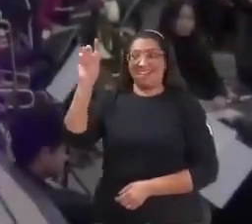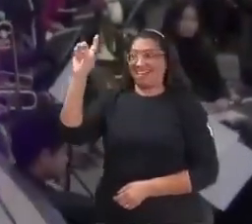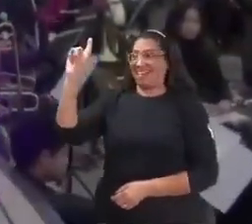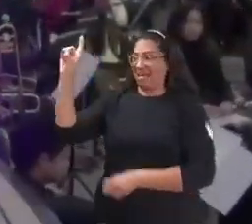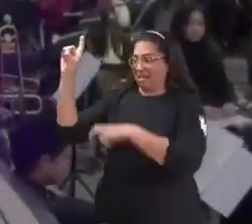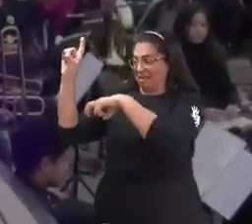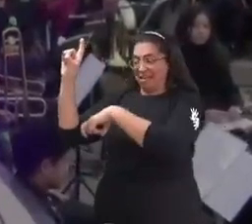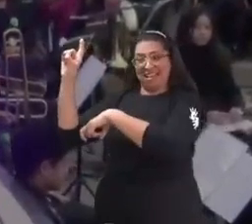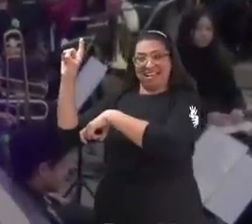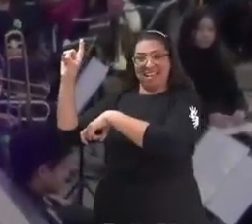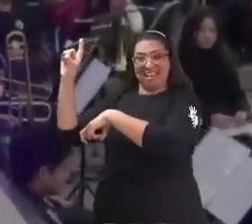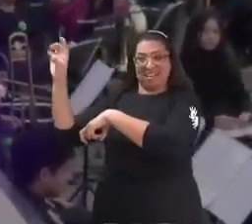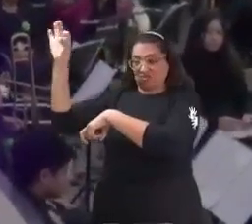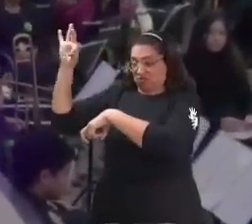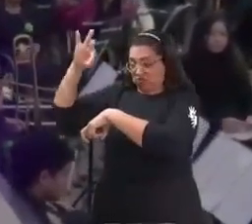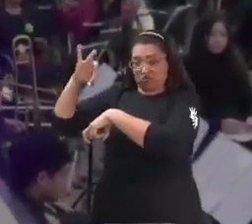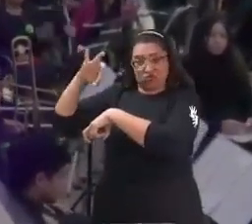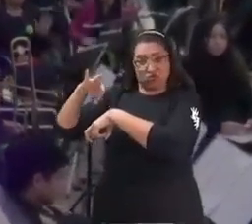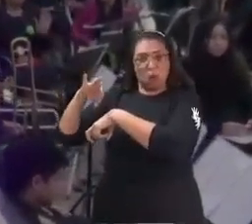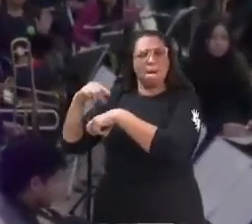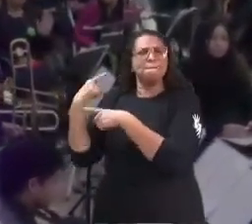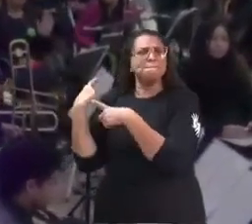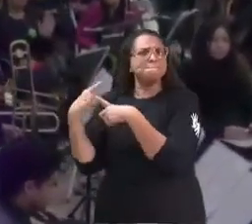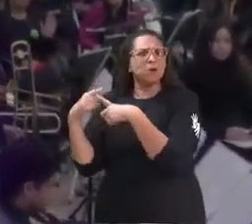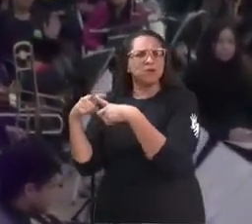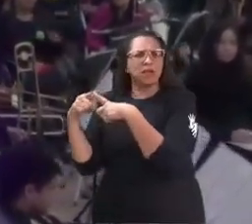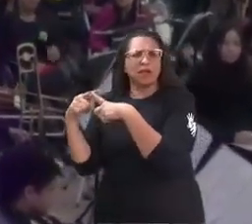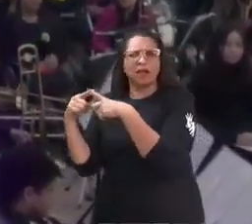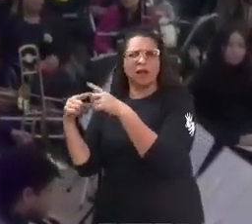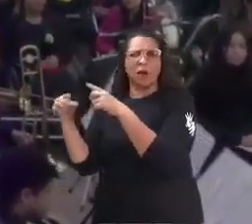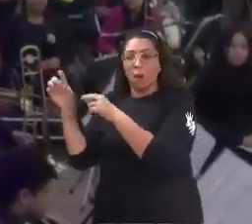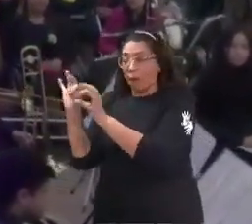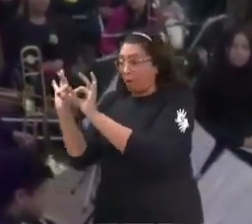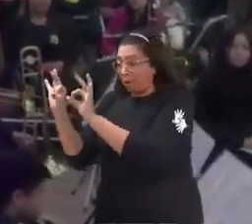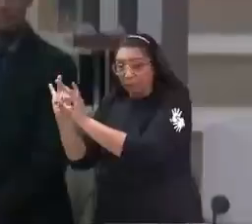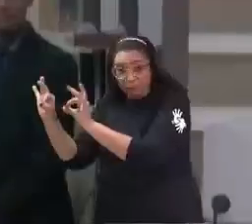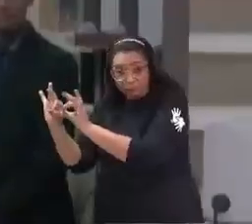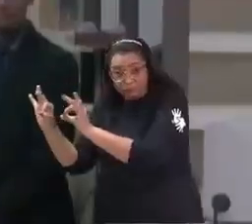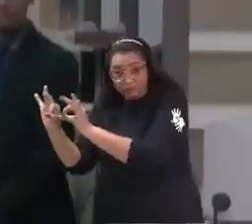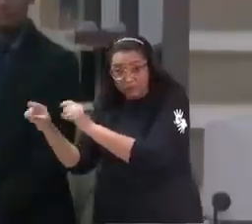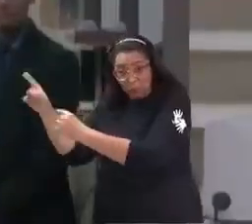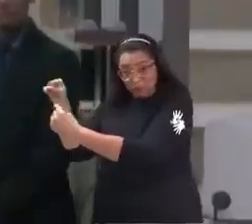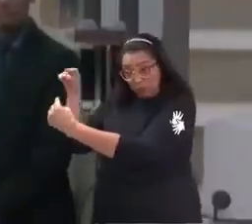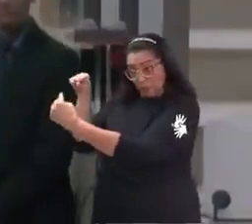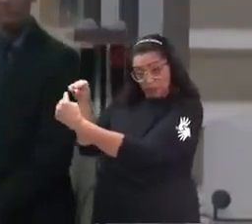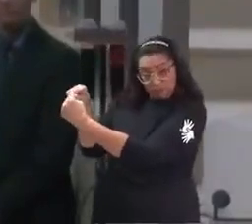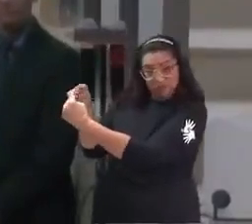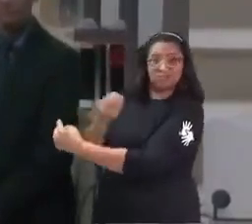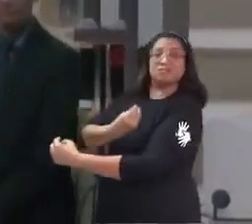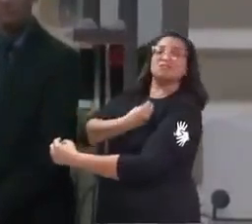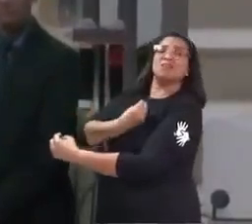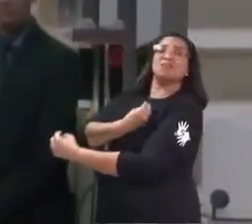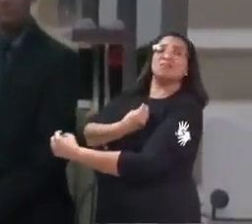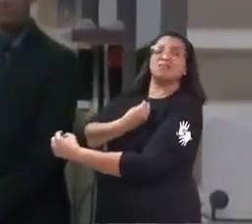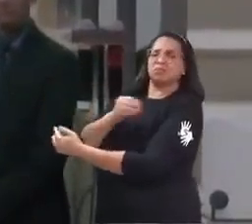com o propósito, o projeto vai estar vivo, vai estar vivo, vai estar vivo, vai estar vivo.